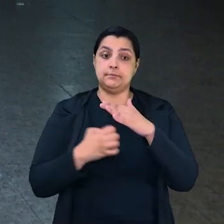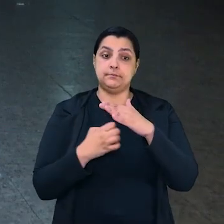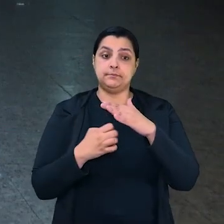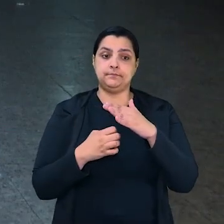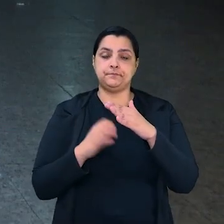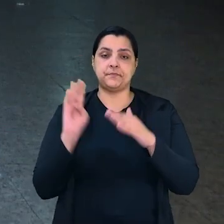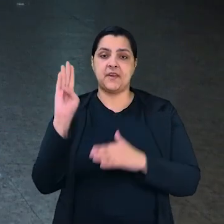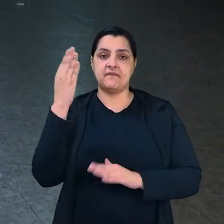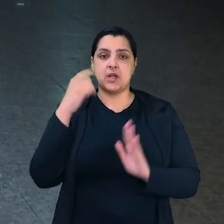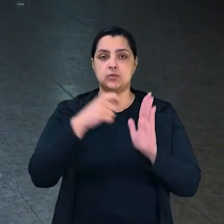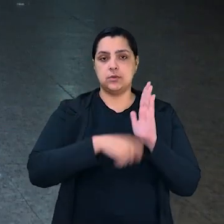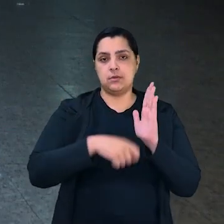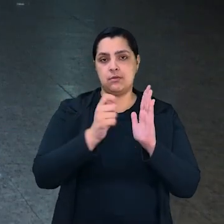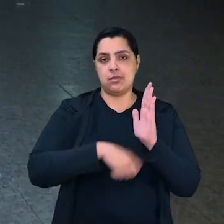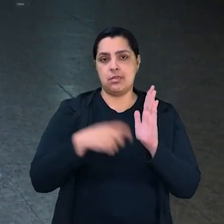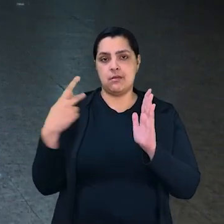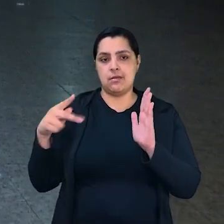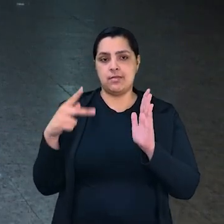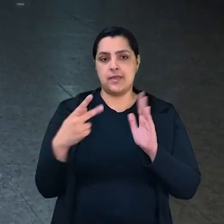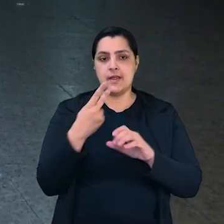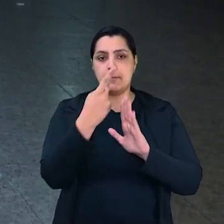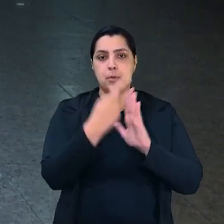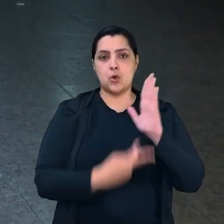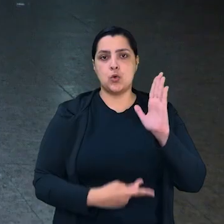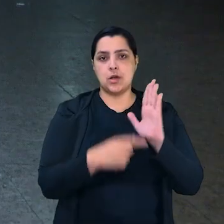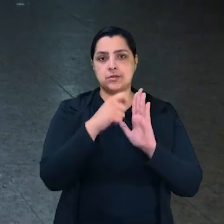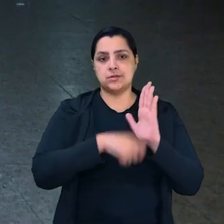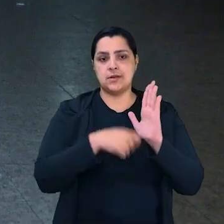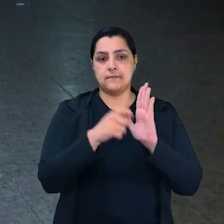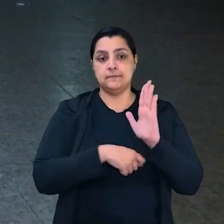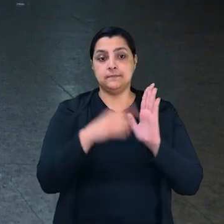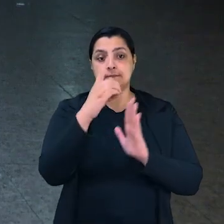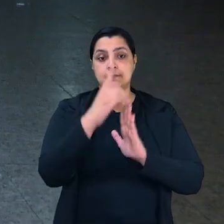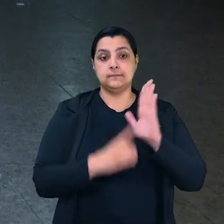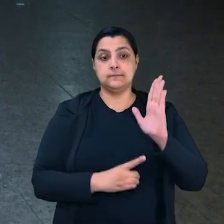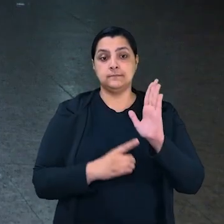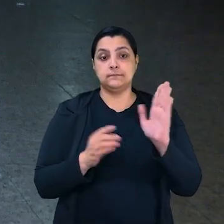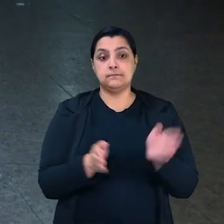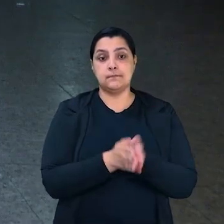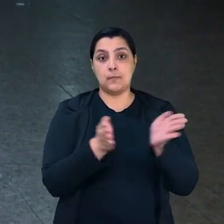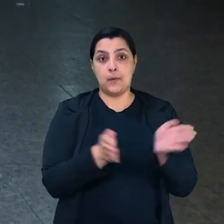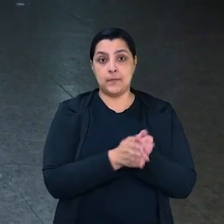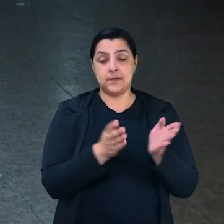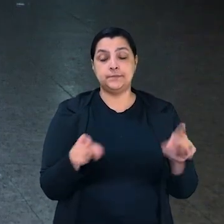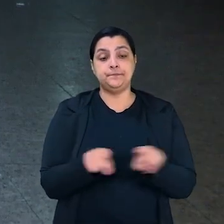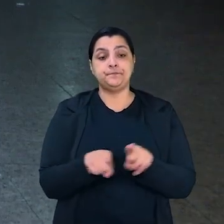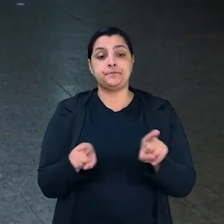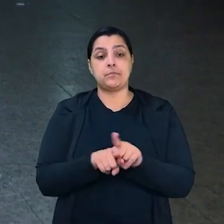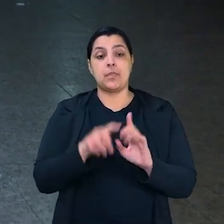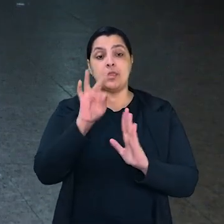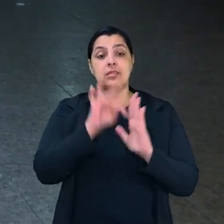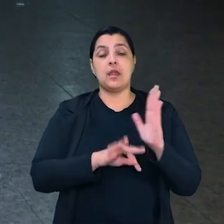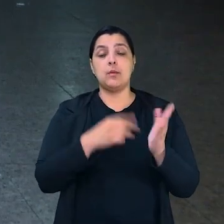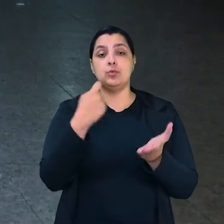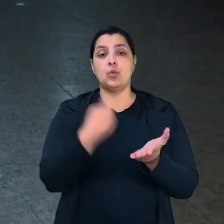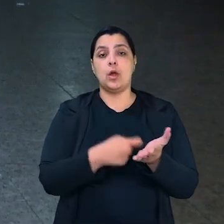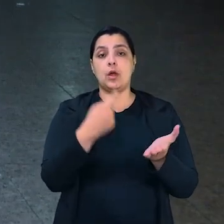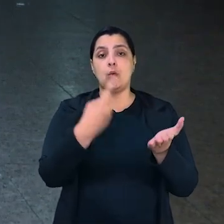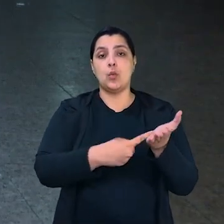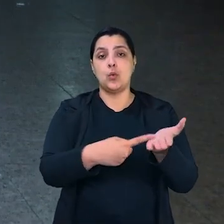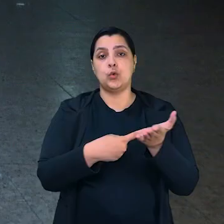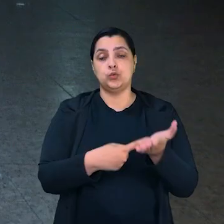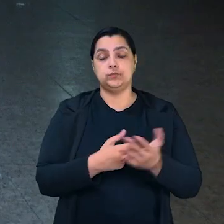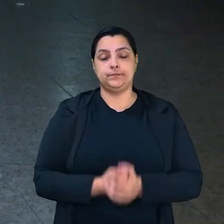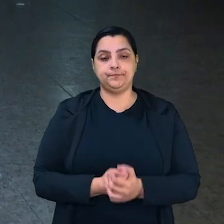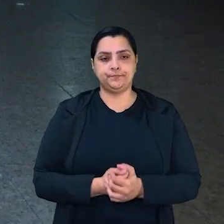a empresa teria falsificado a assinatura dele na procuração, na declaração de pobreza e ainda no termo de